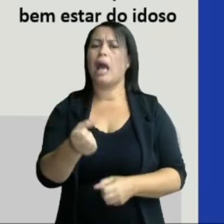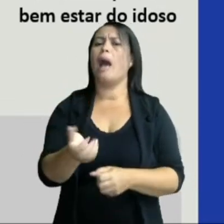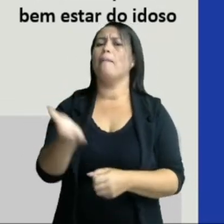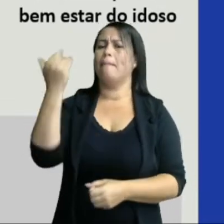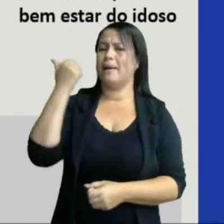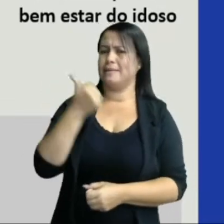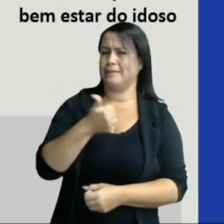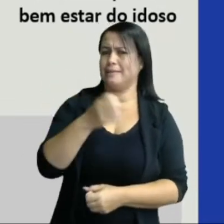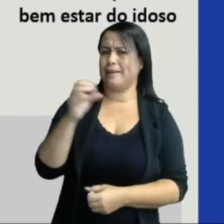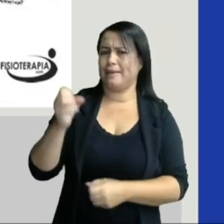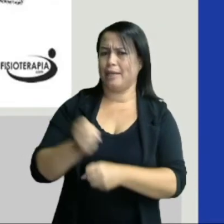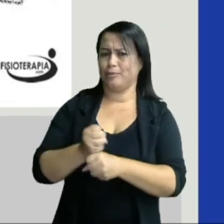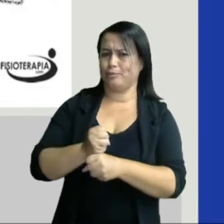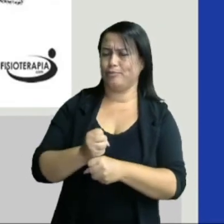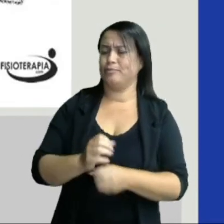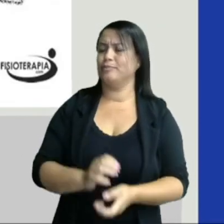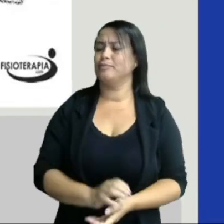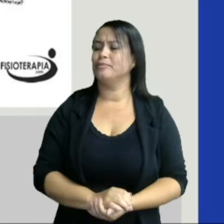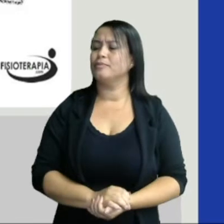atrás.